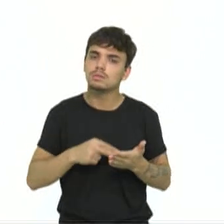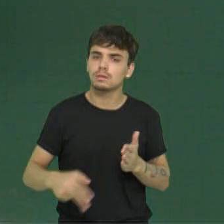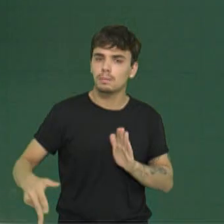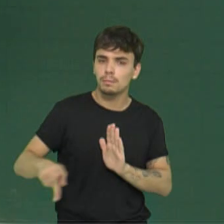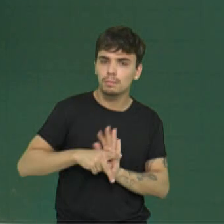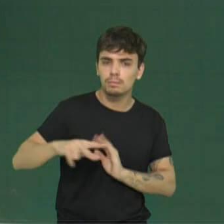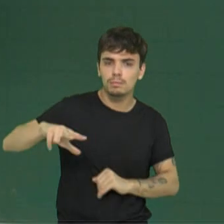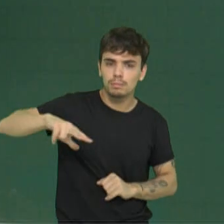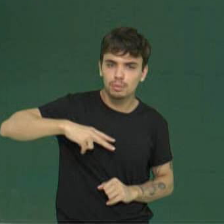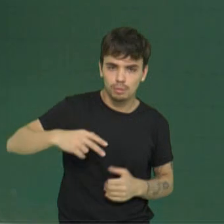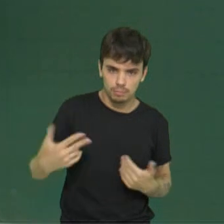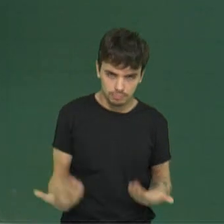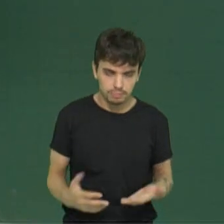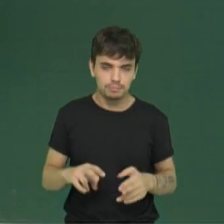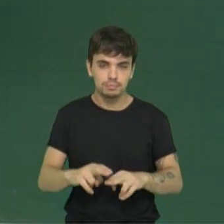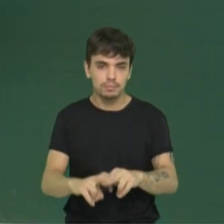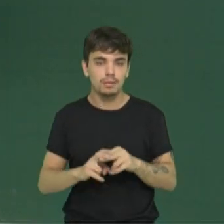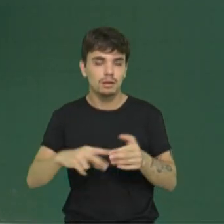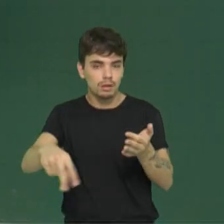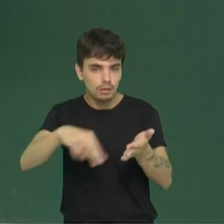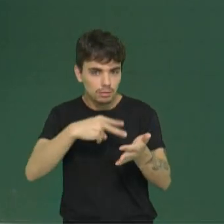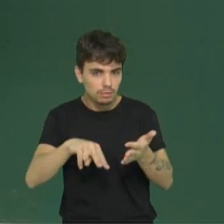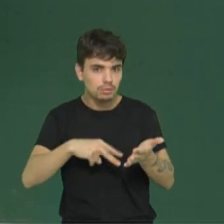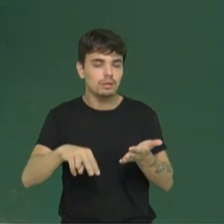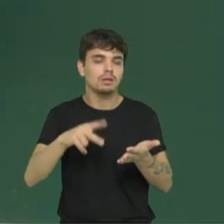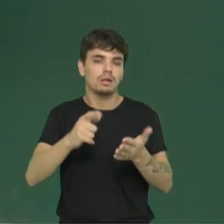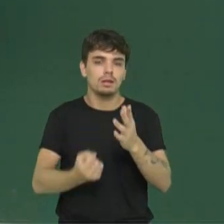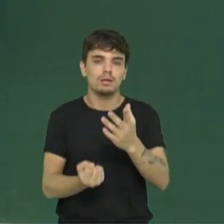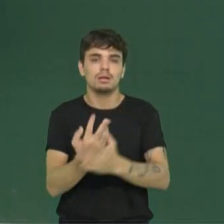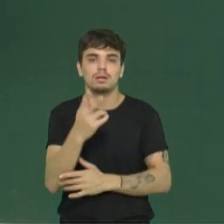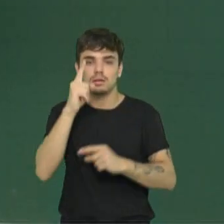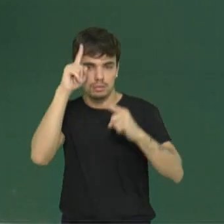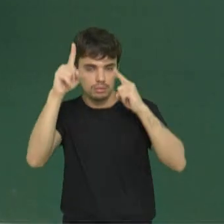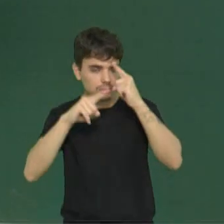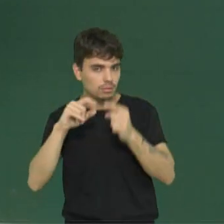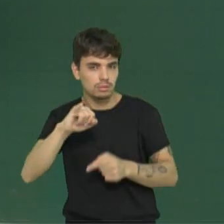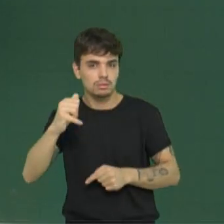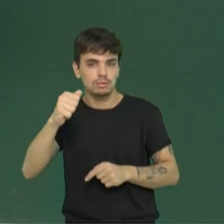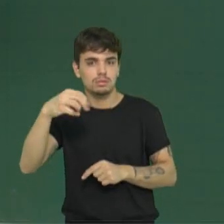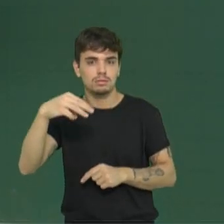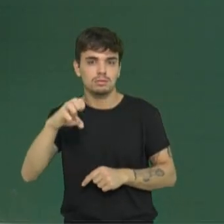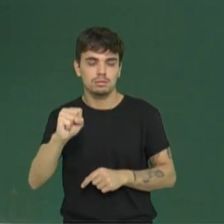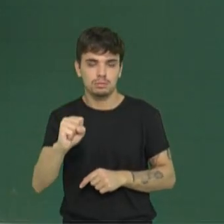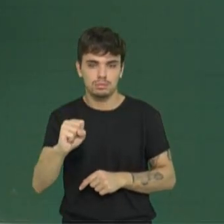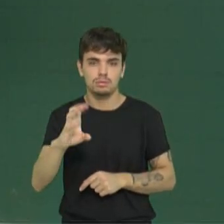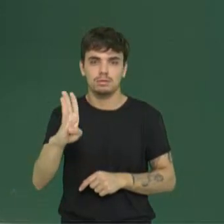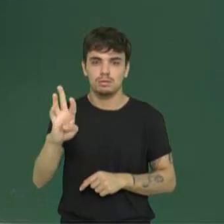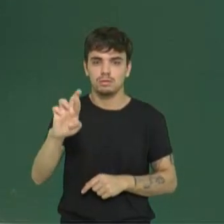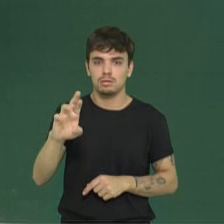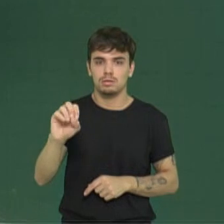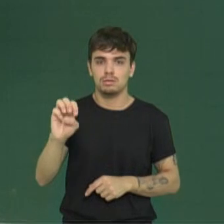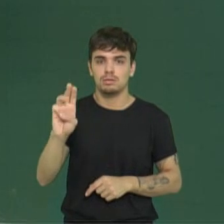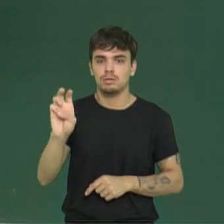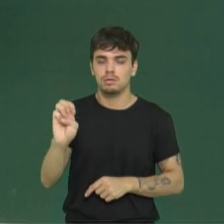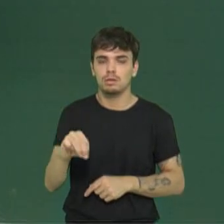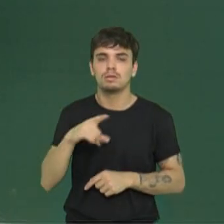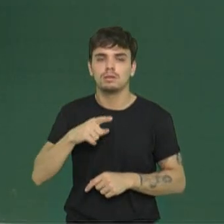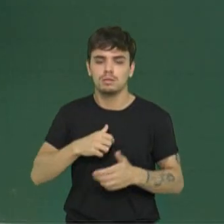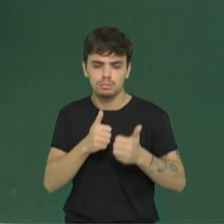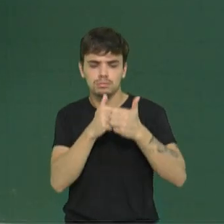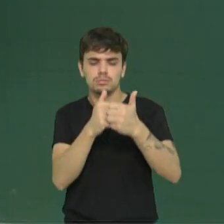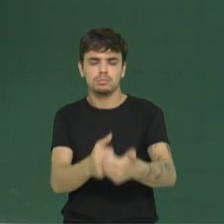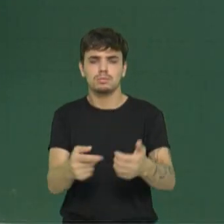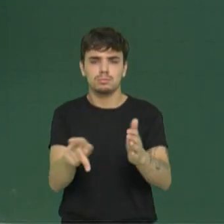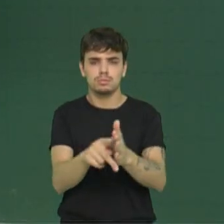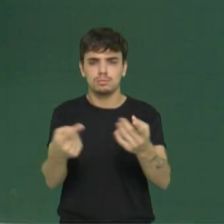próprio. Então, aqueles passos que acabaram sendo criados pelo James Brown que tentava acompanhar as suas próprias músicas com